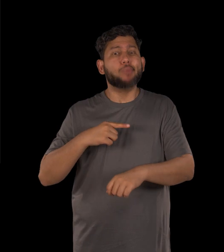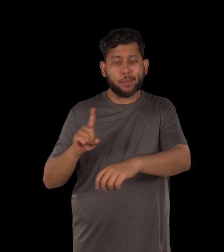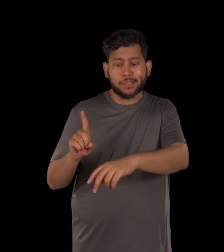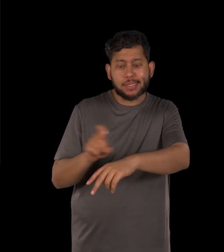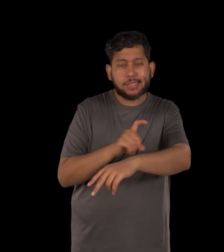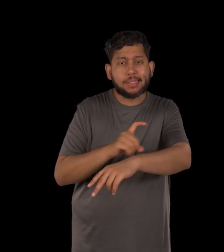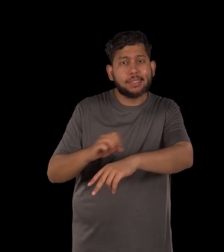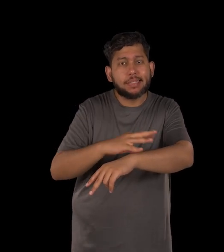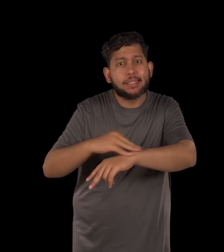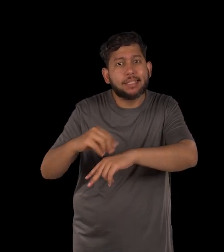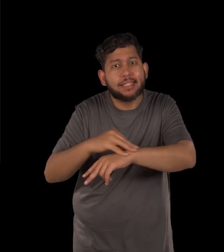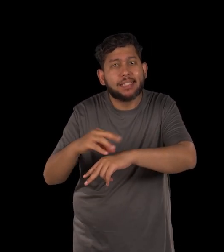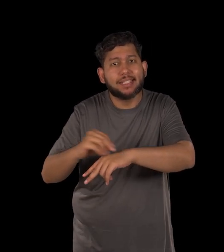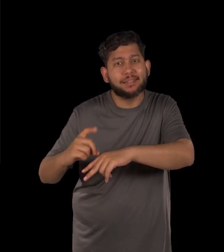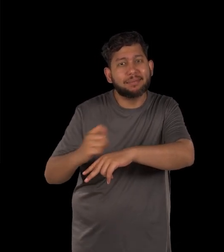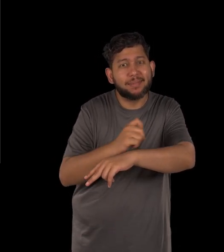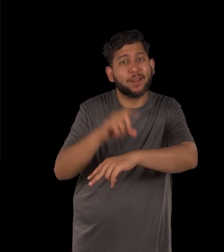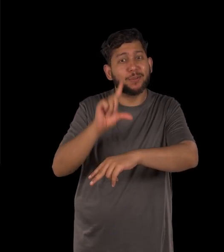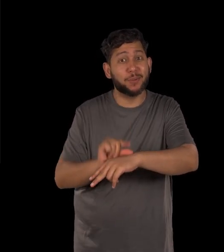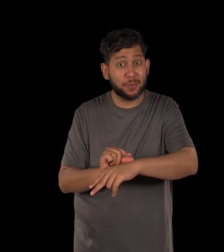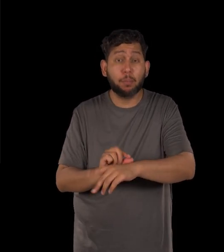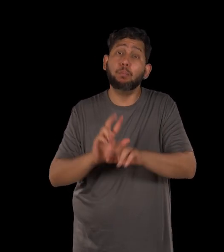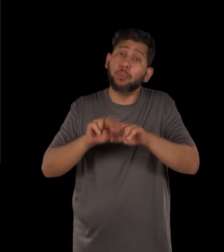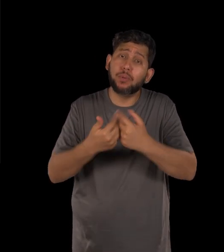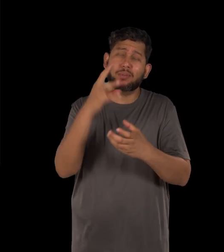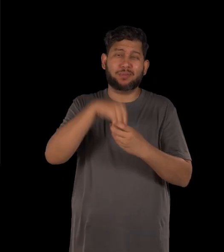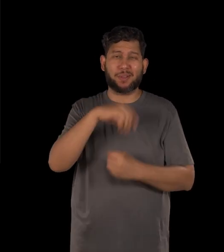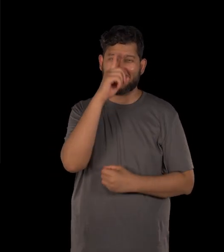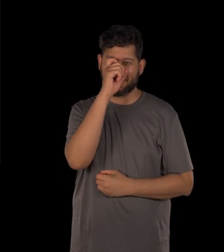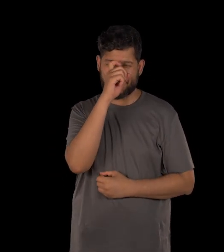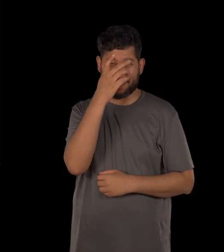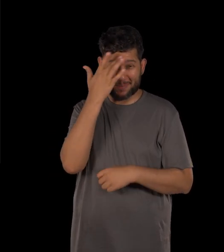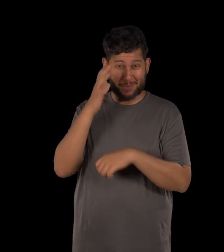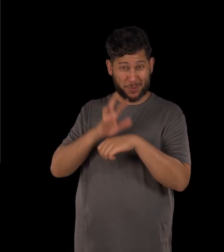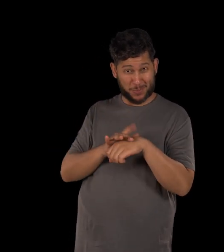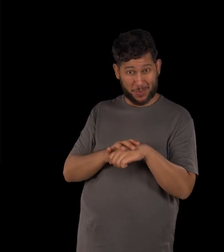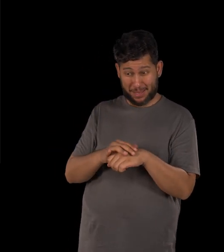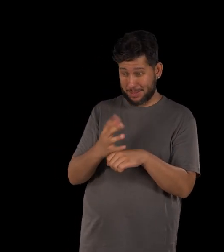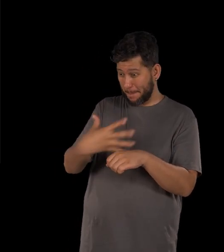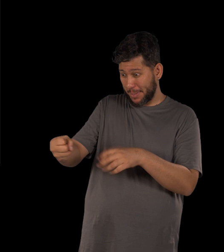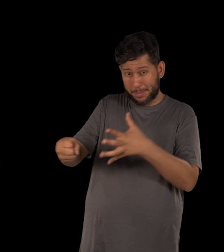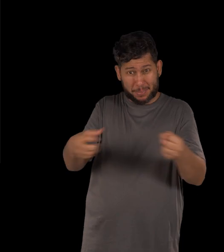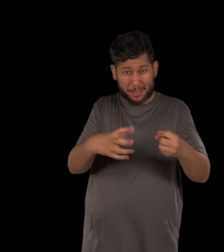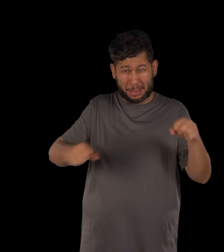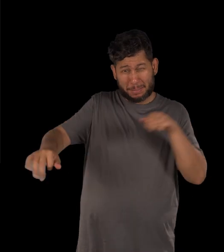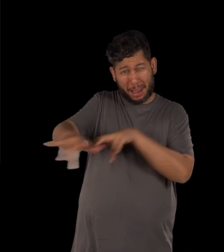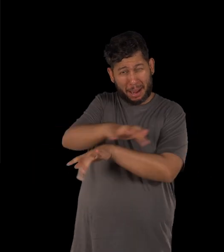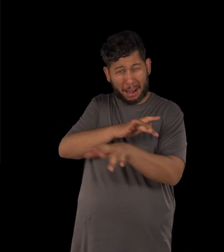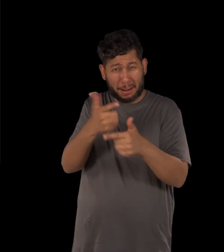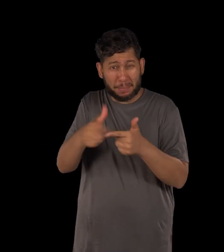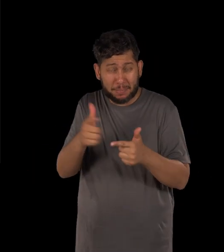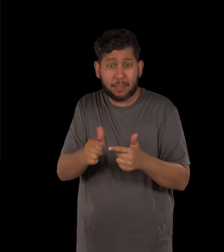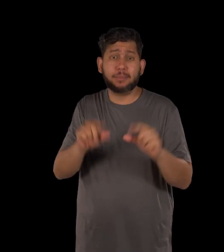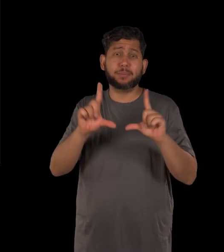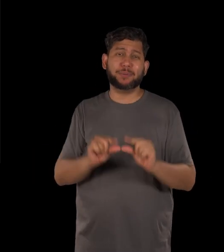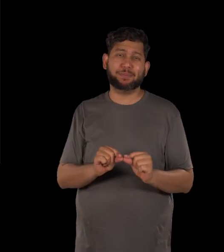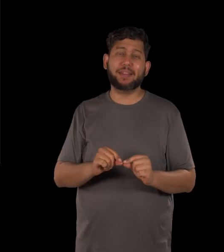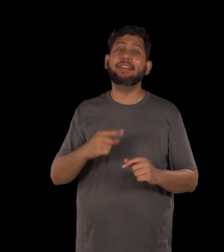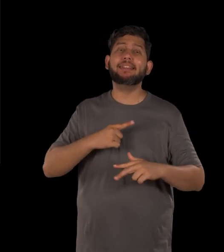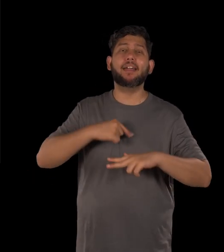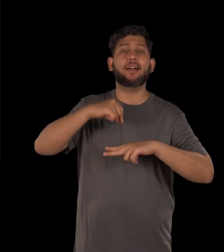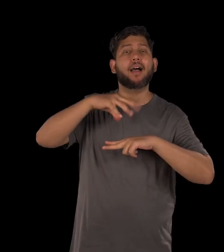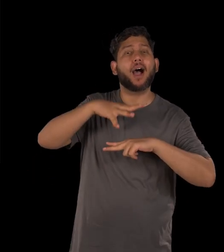nos ambientes hospitalares teve significativa queda. Nessa época ainda houve a invenção do raio-x,